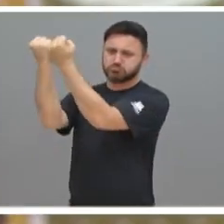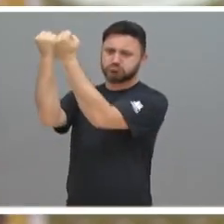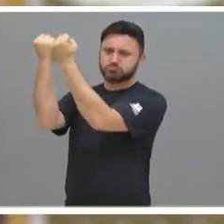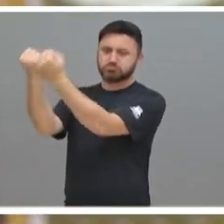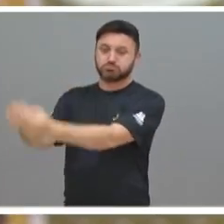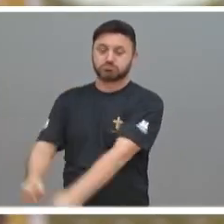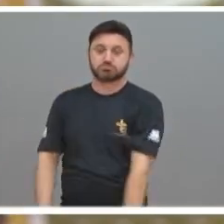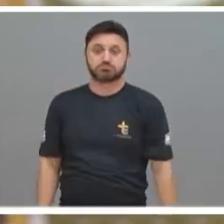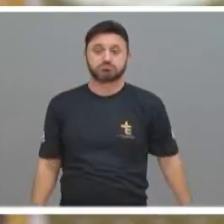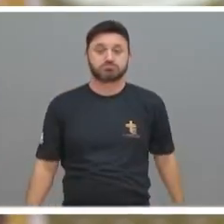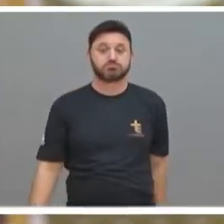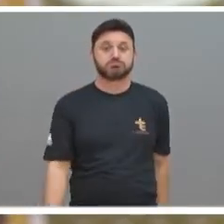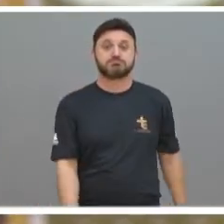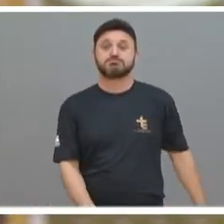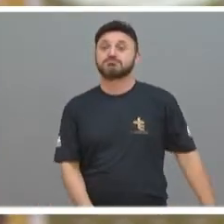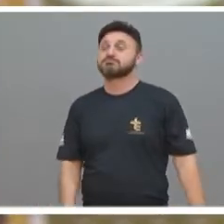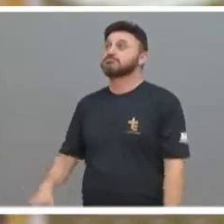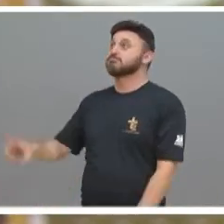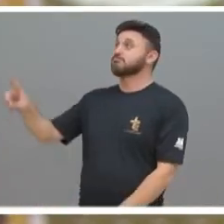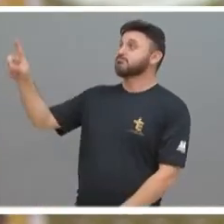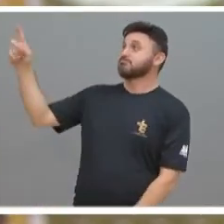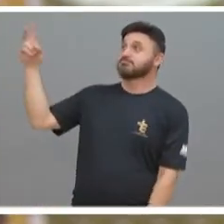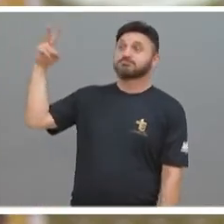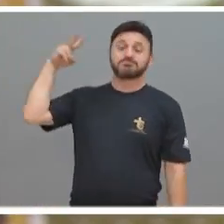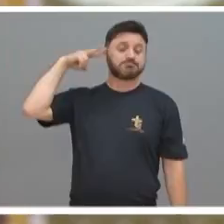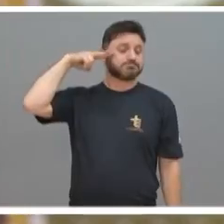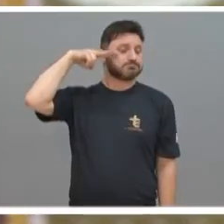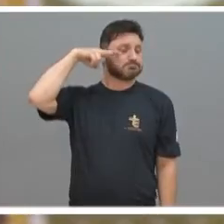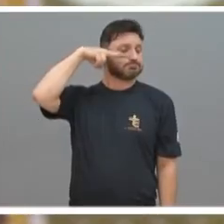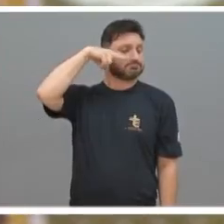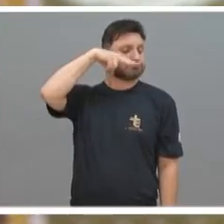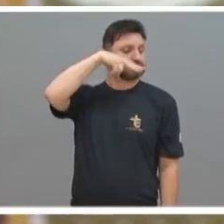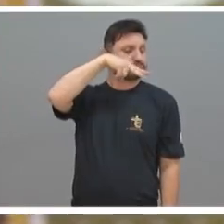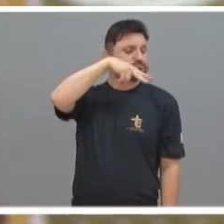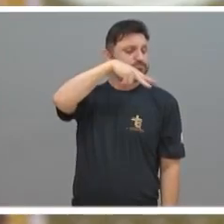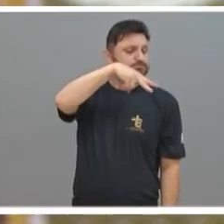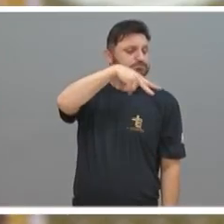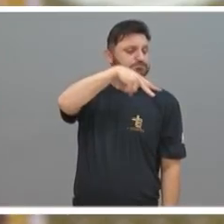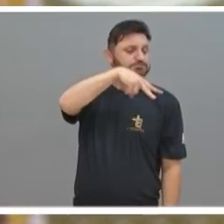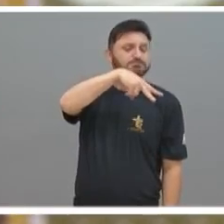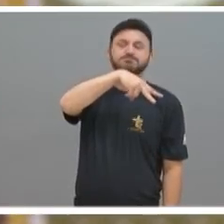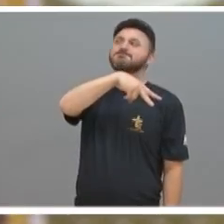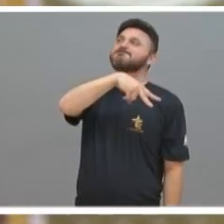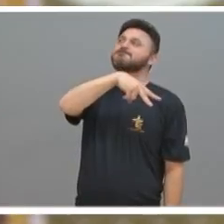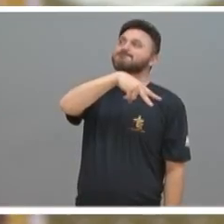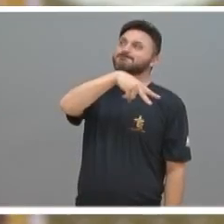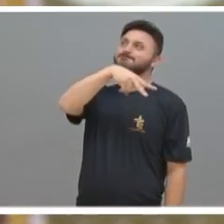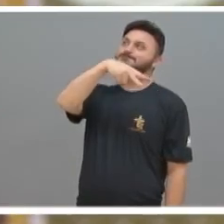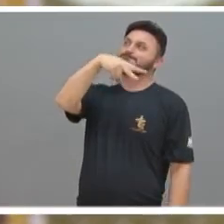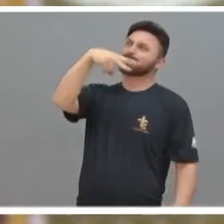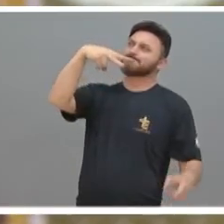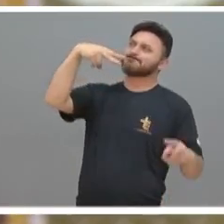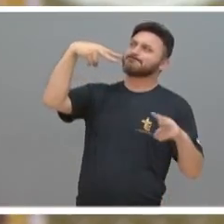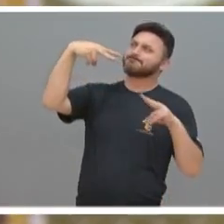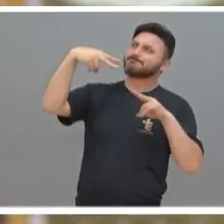oração, inclinou para mim seu